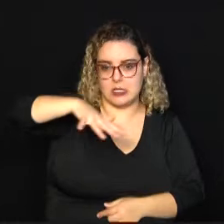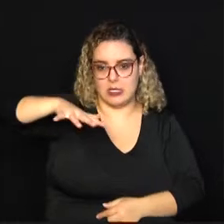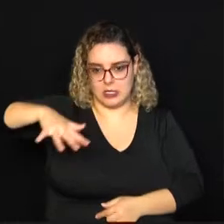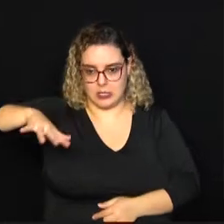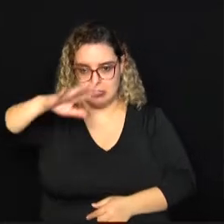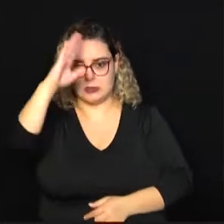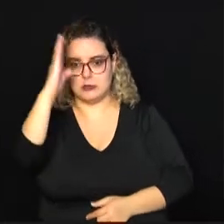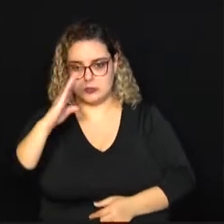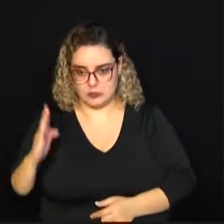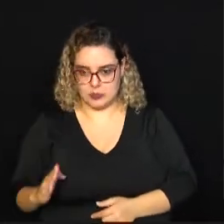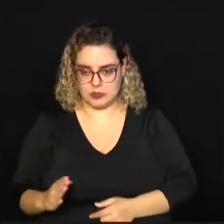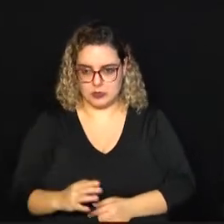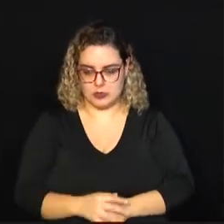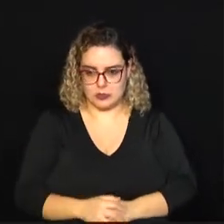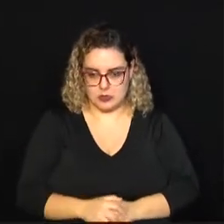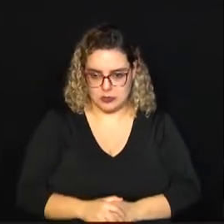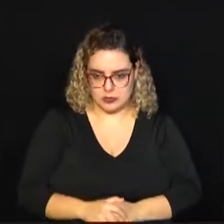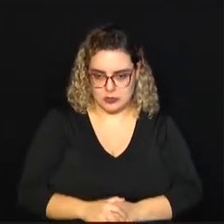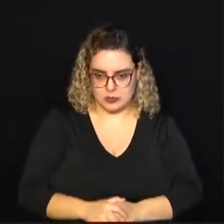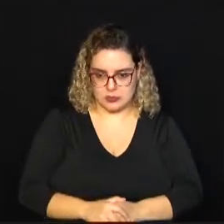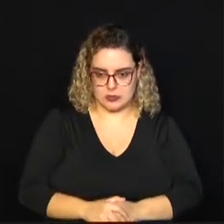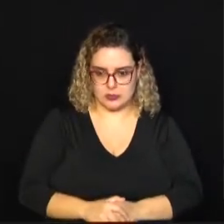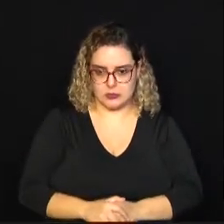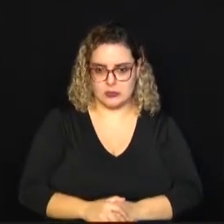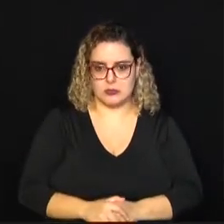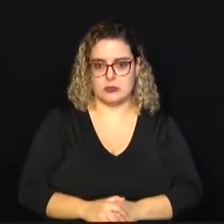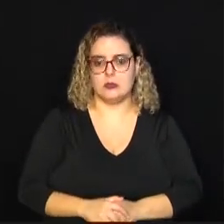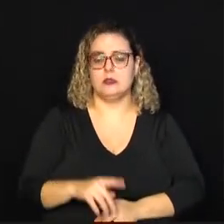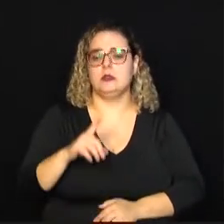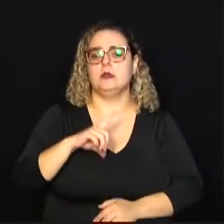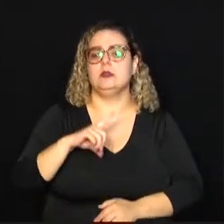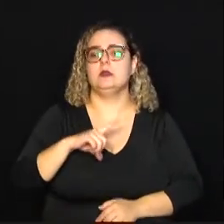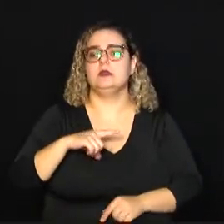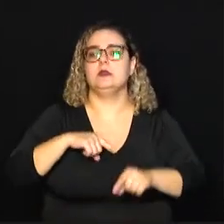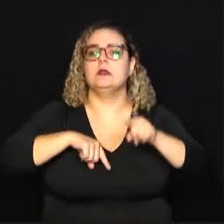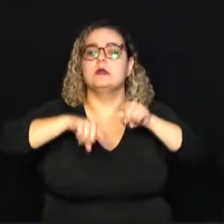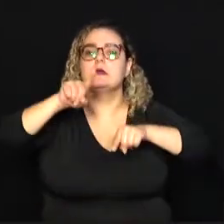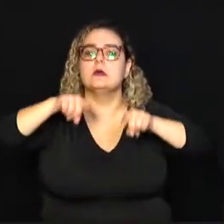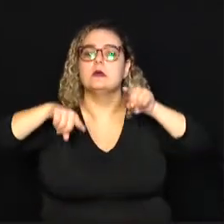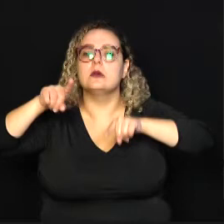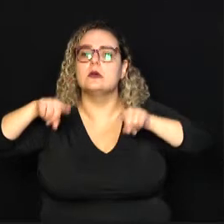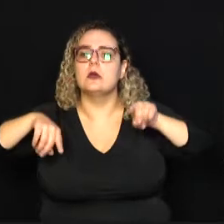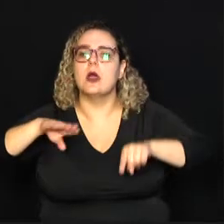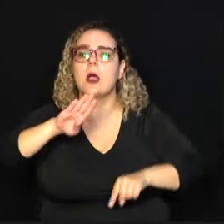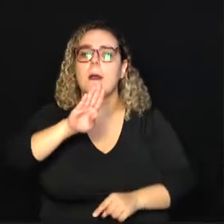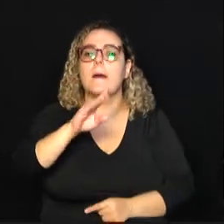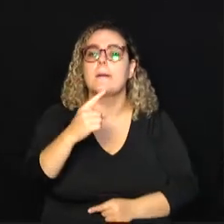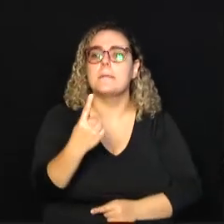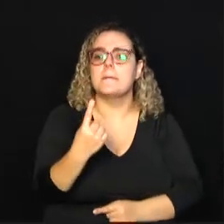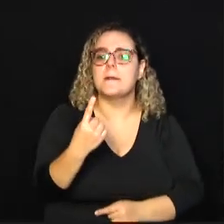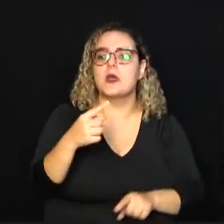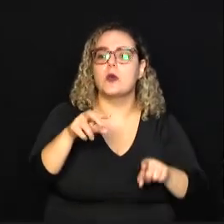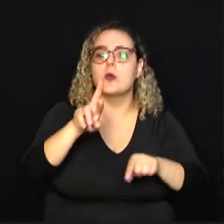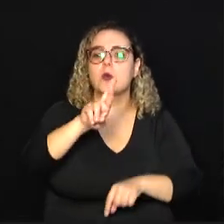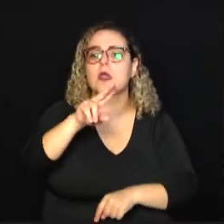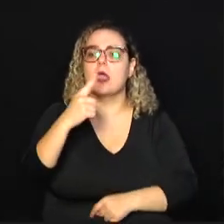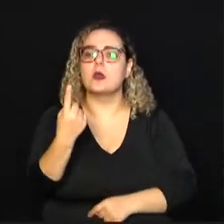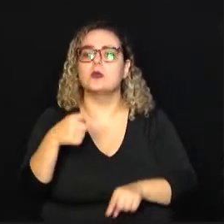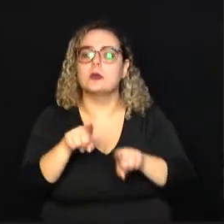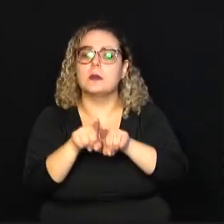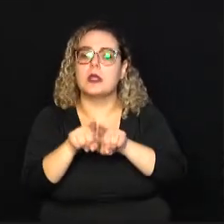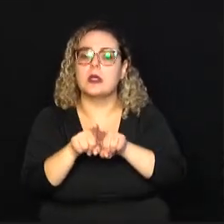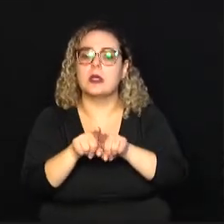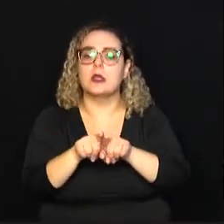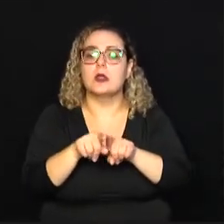da norte, começaram a ter casos da variante P1 também. Se você pegar no centro-oeste, a partir de dezembro a gente